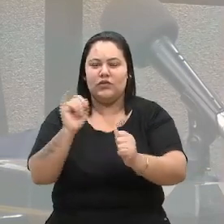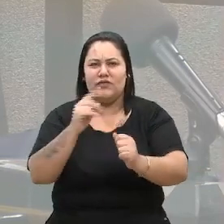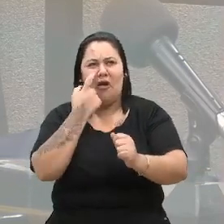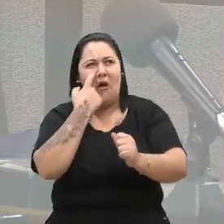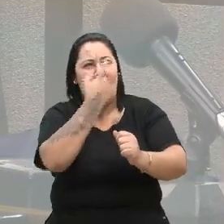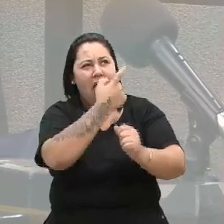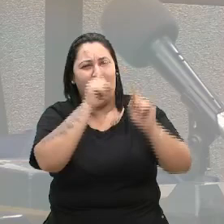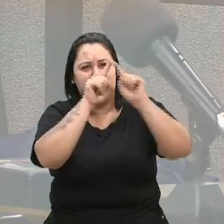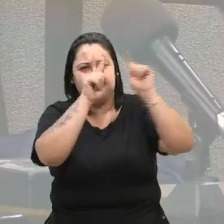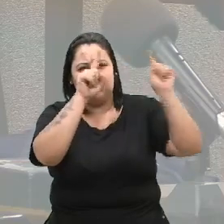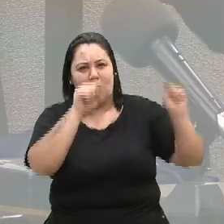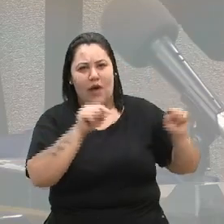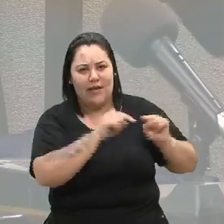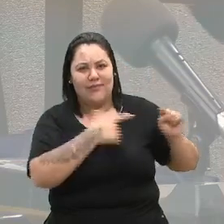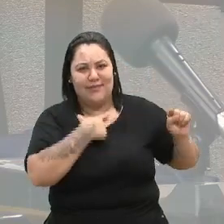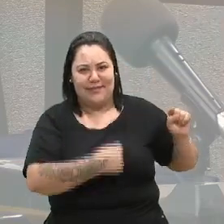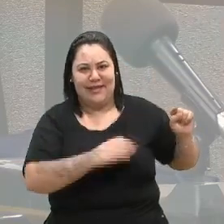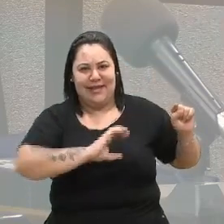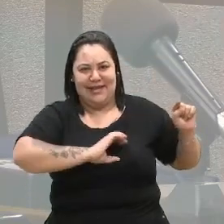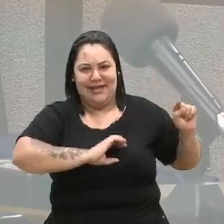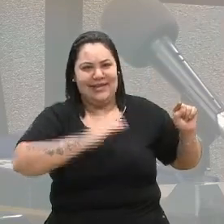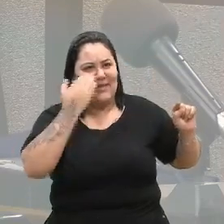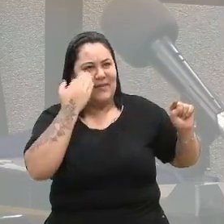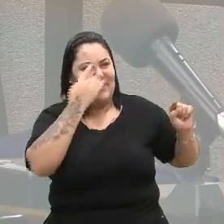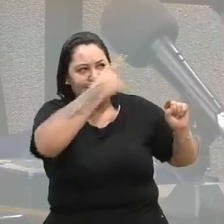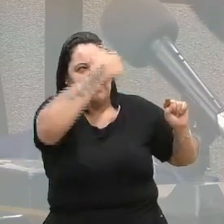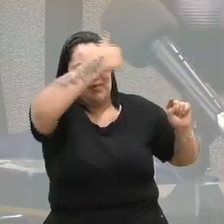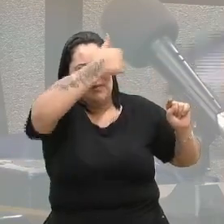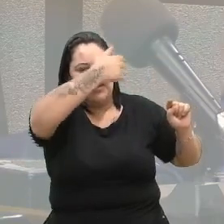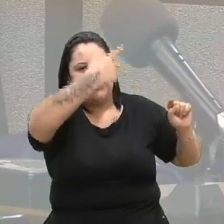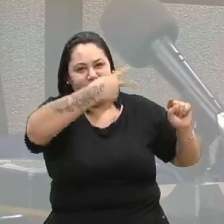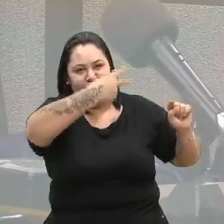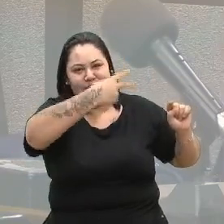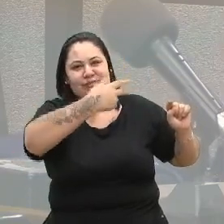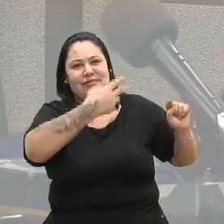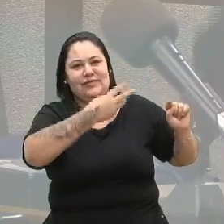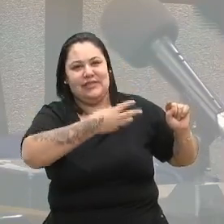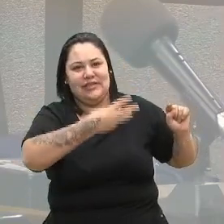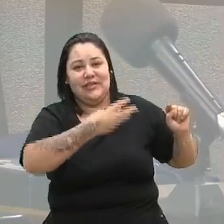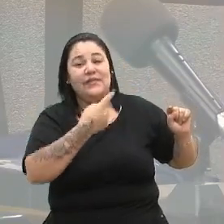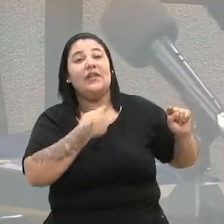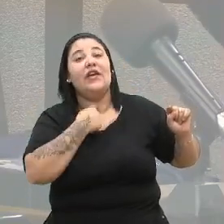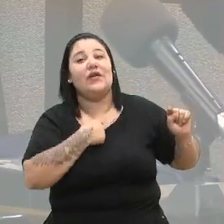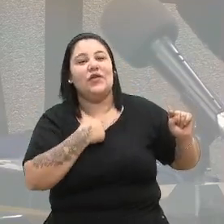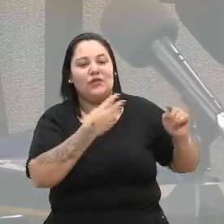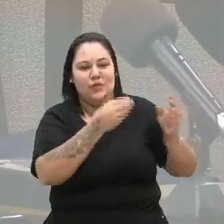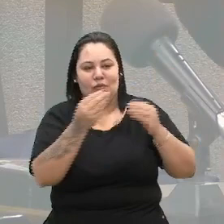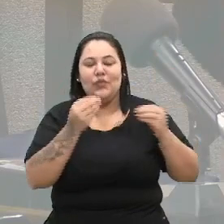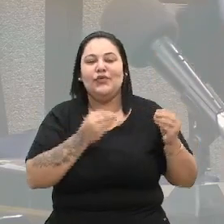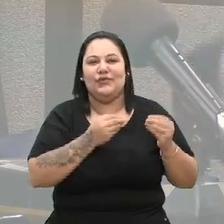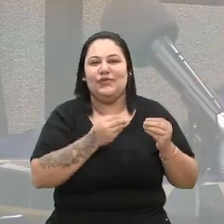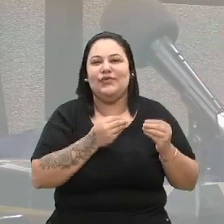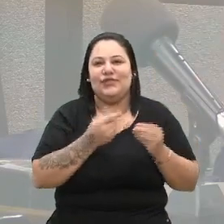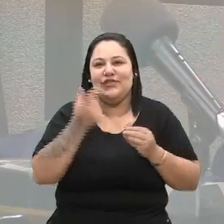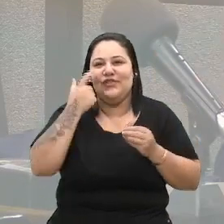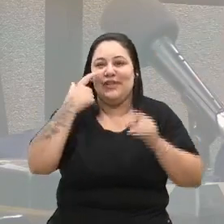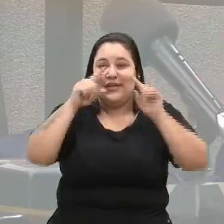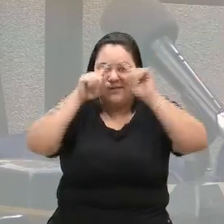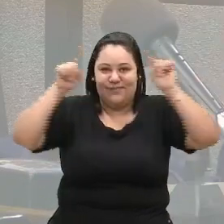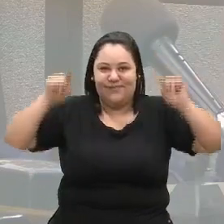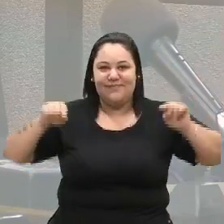né, que aparece lá o quadro de medalhas, primeiro lugar, segundo. Eu gosto muito de ver esse quadro de medalhas, porque